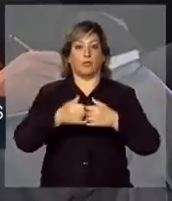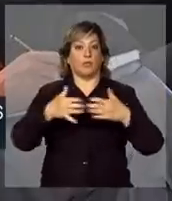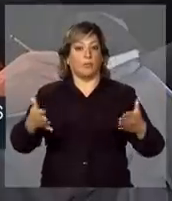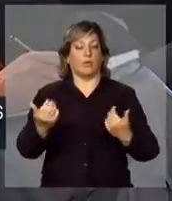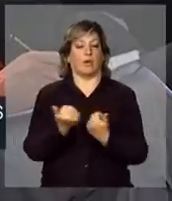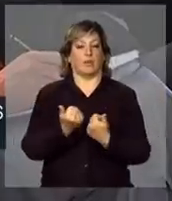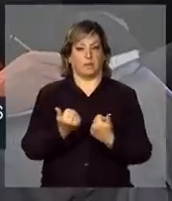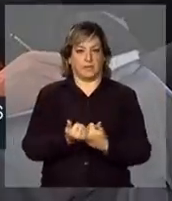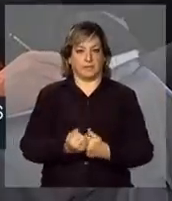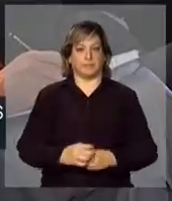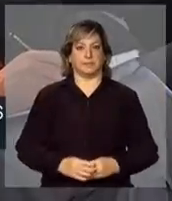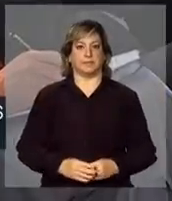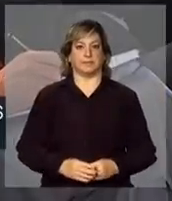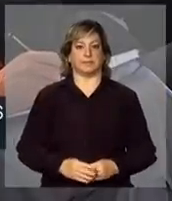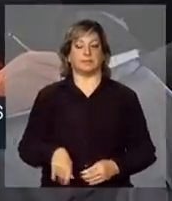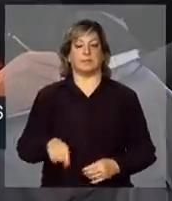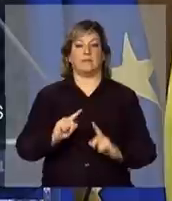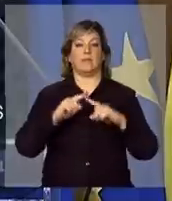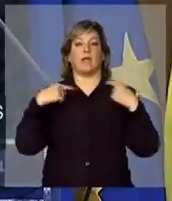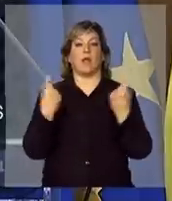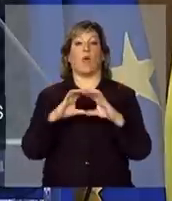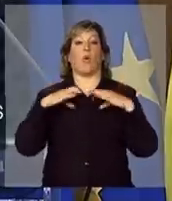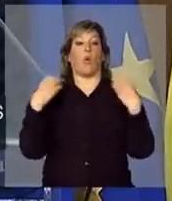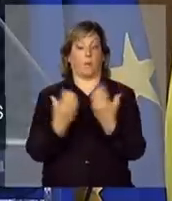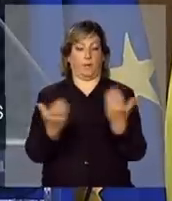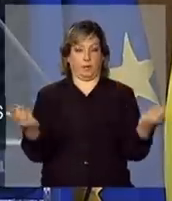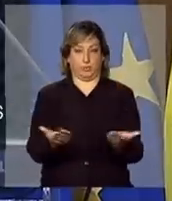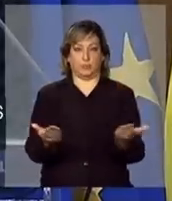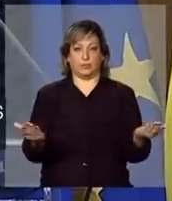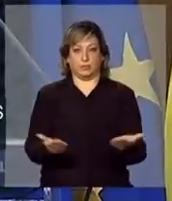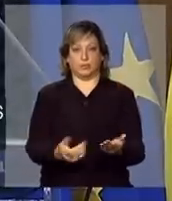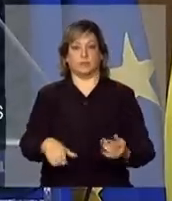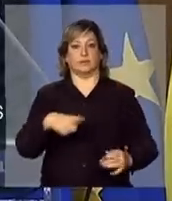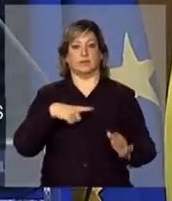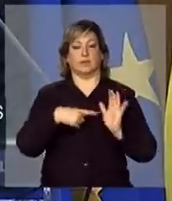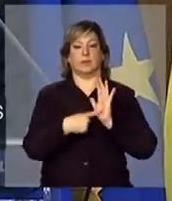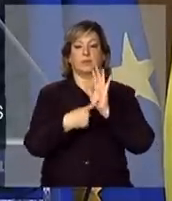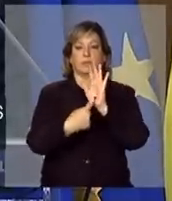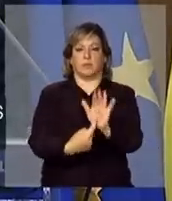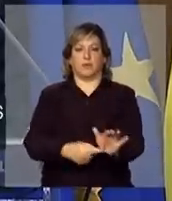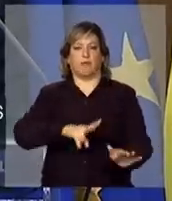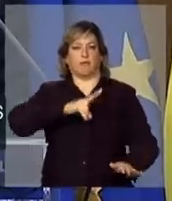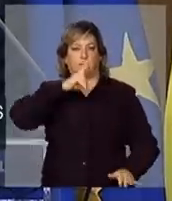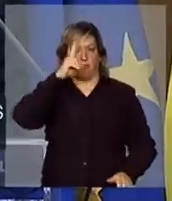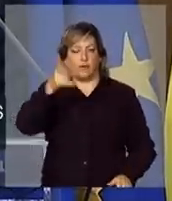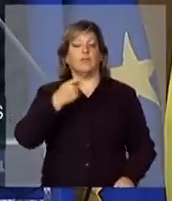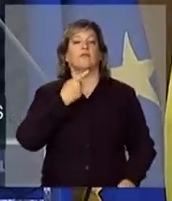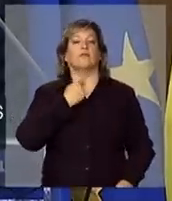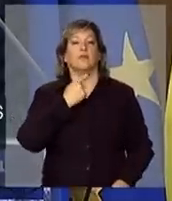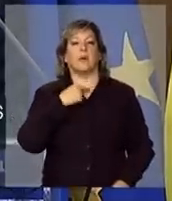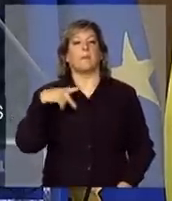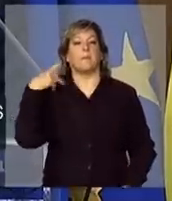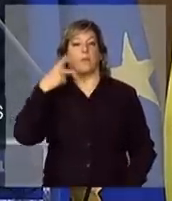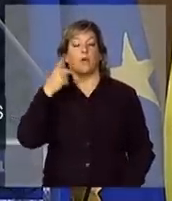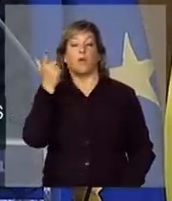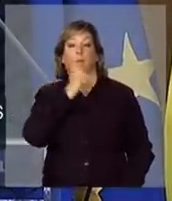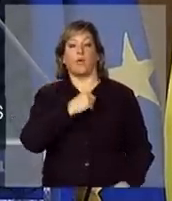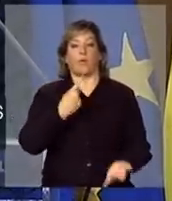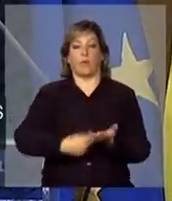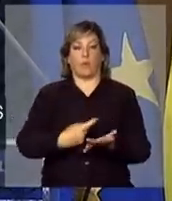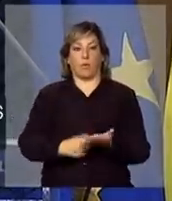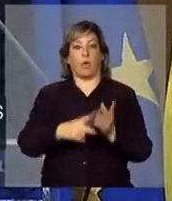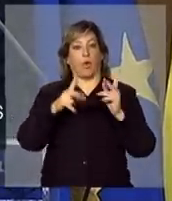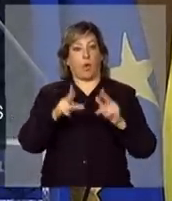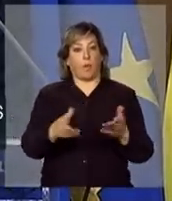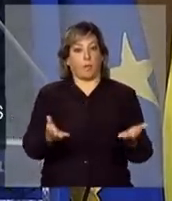cooperação. A reunião de cúpula de hoje expressa a forte vontade política de alcançarmos um acordo. Como tal, fica